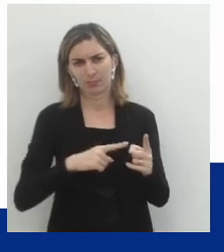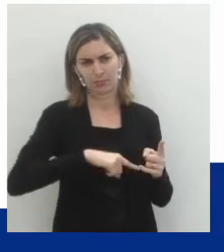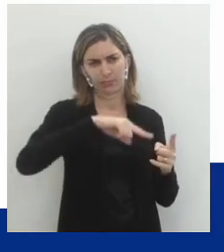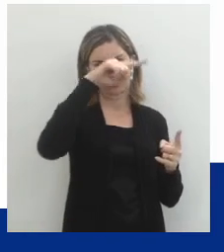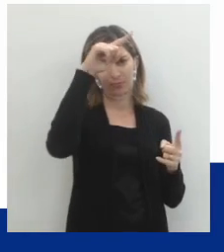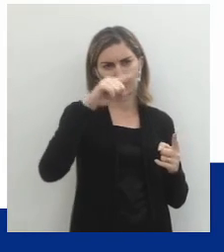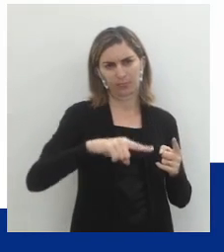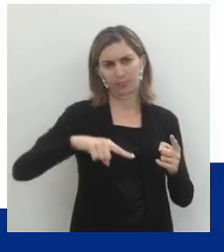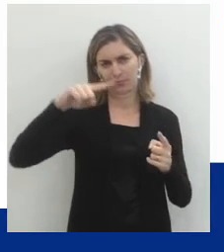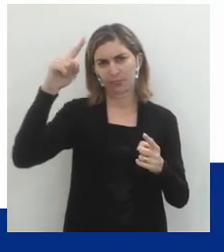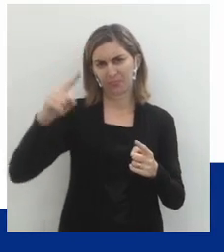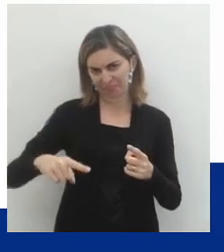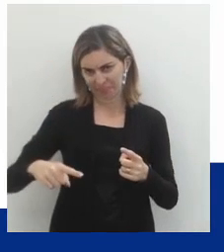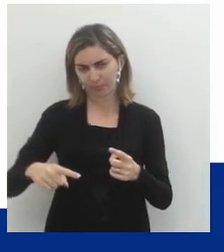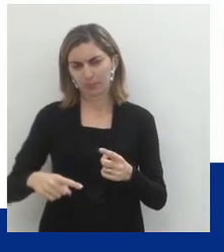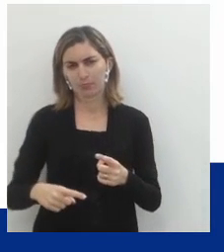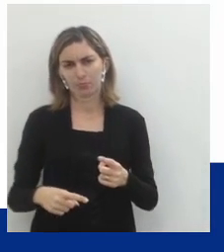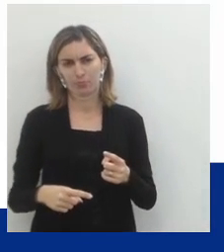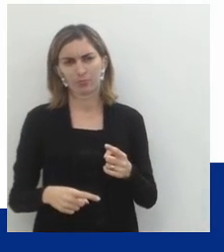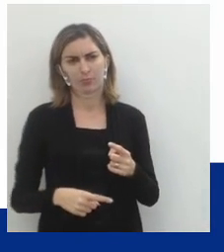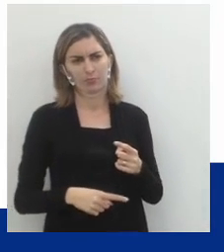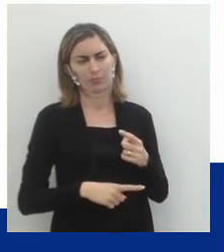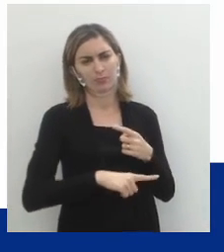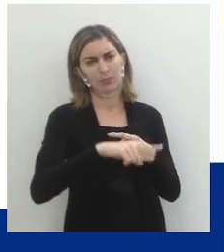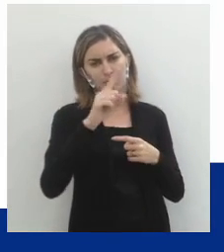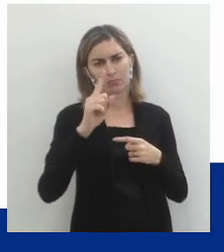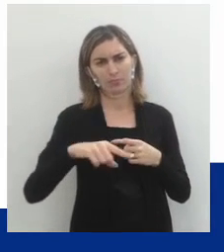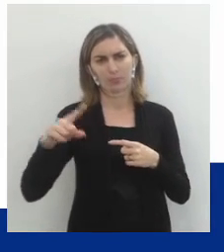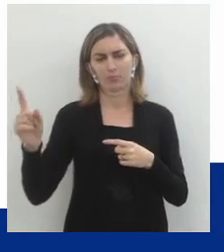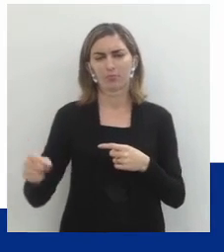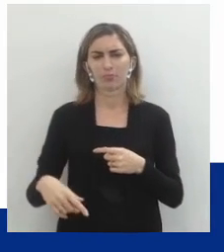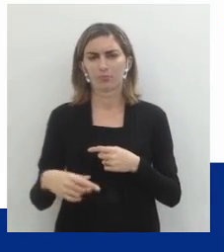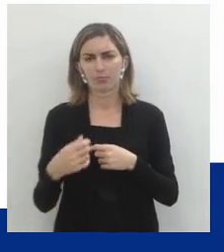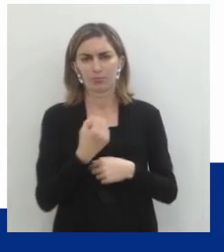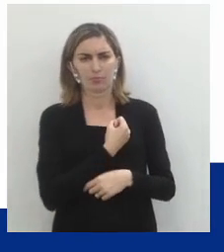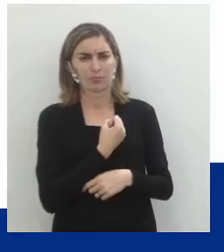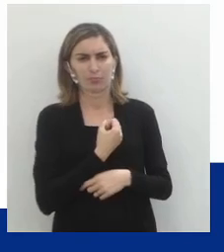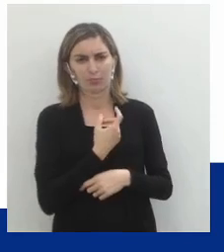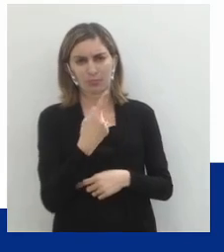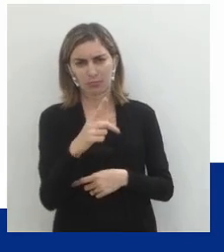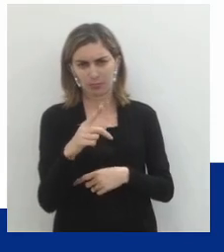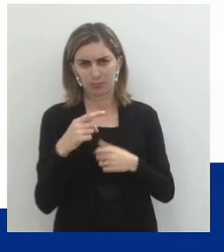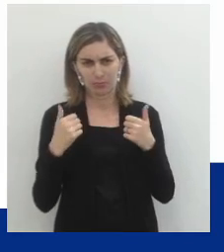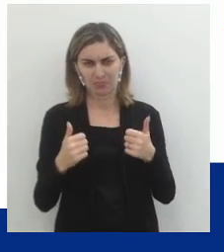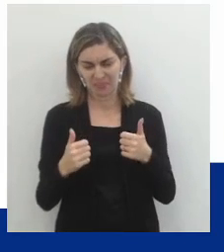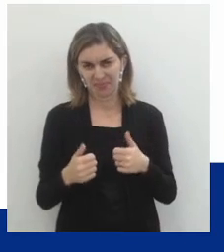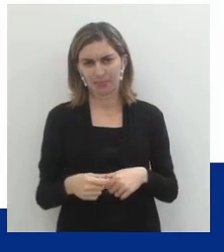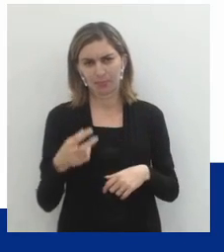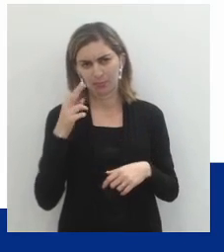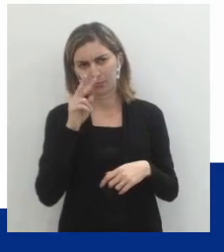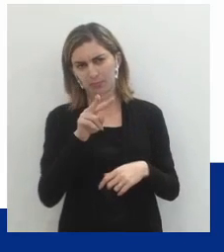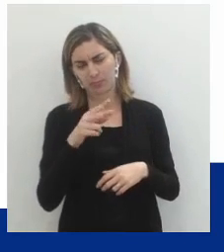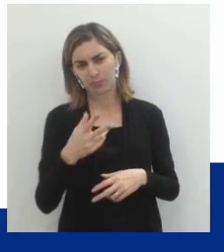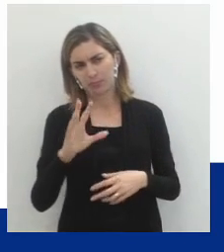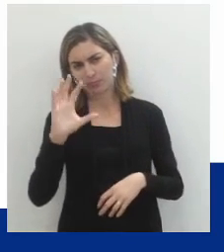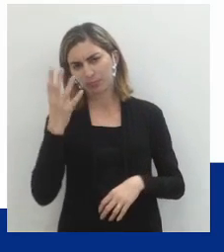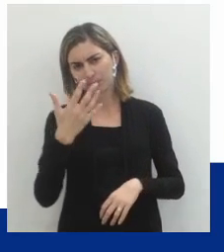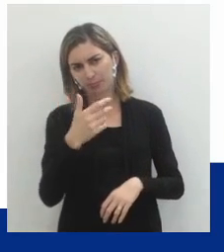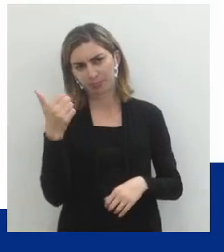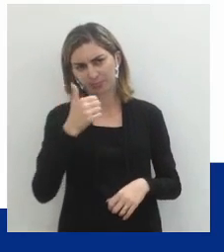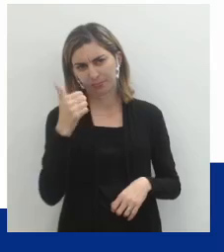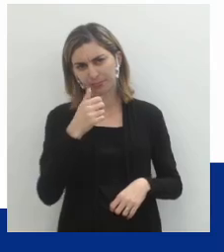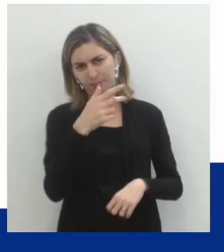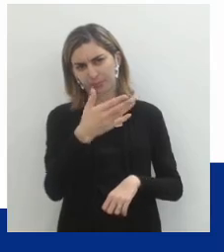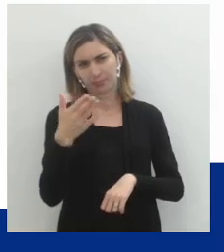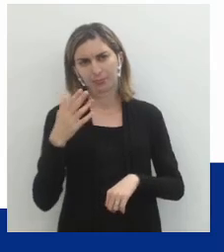escala no eixo dos arcos e no eixo numérico do seno de x, beleza? Olha o que vai acontecer. Na primeira função